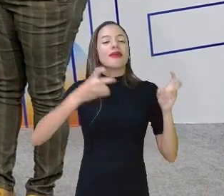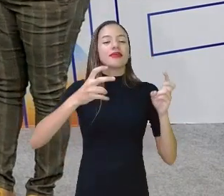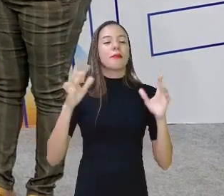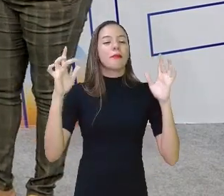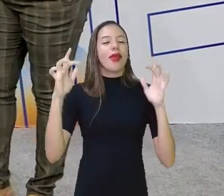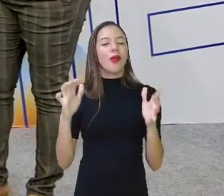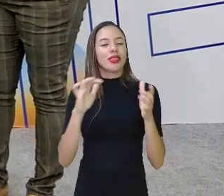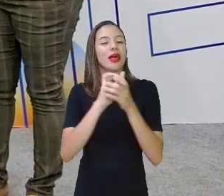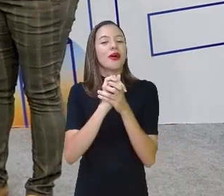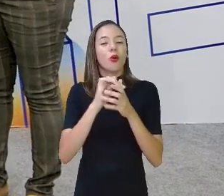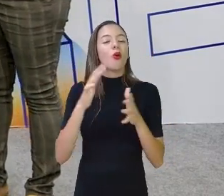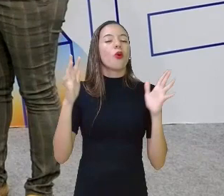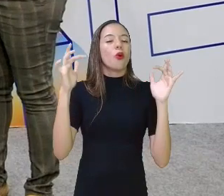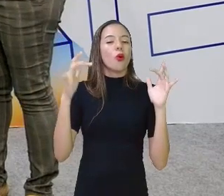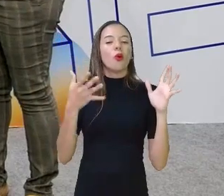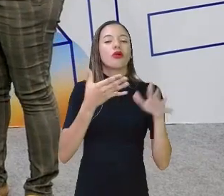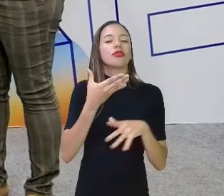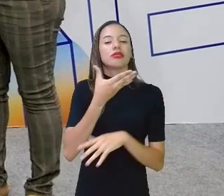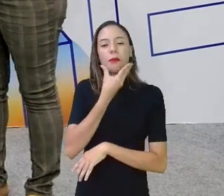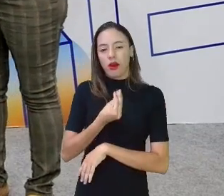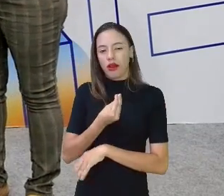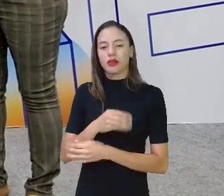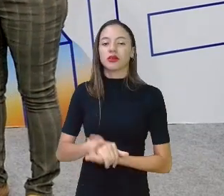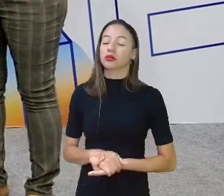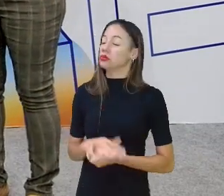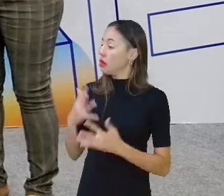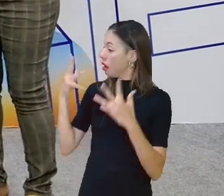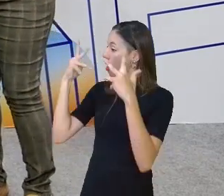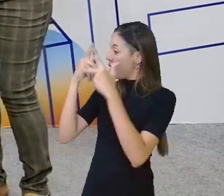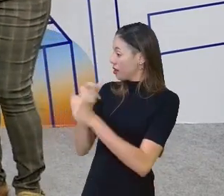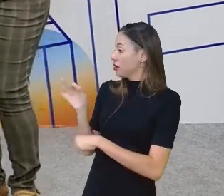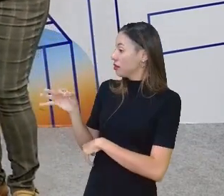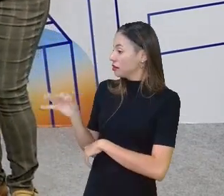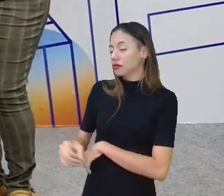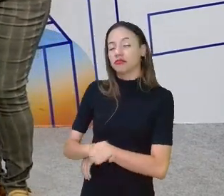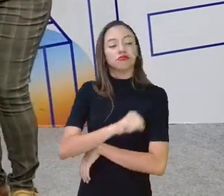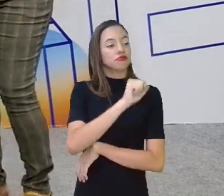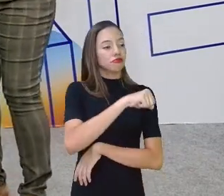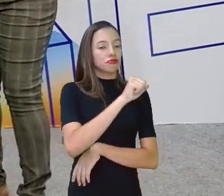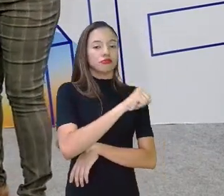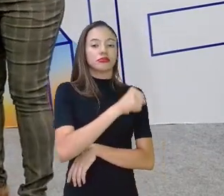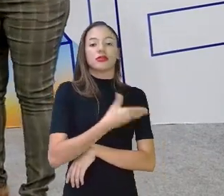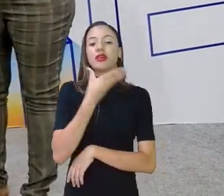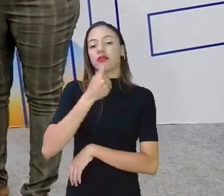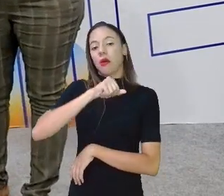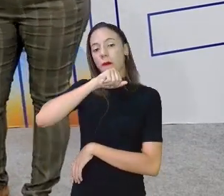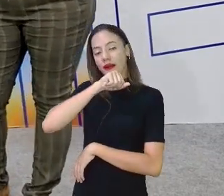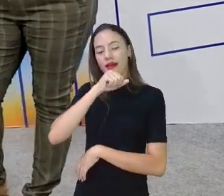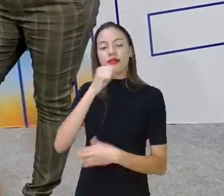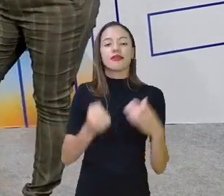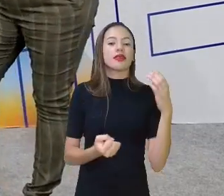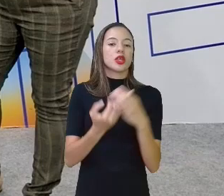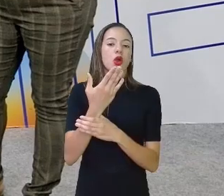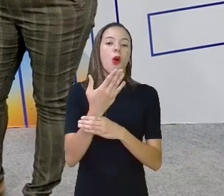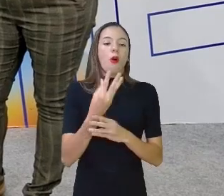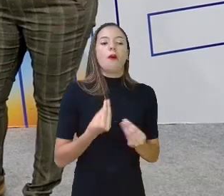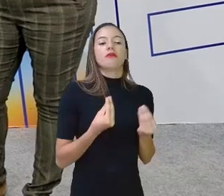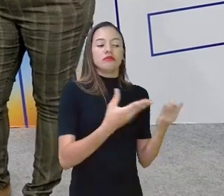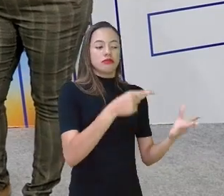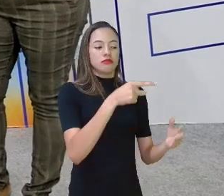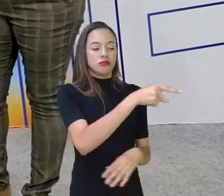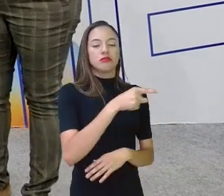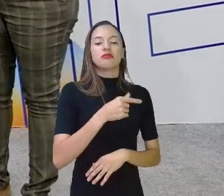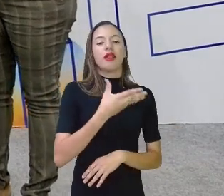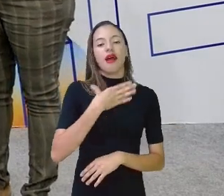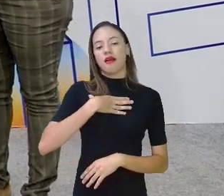Oh. É muito lindo, né, como É. história? Isso foi o pai que fez para a filha. E é isso que é